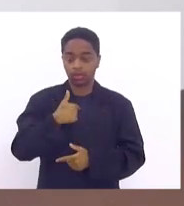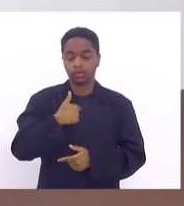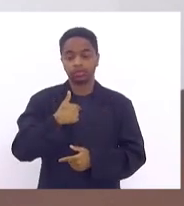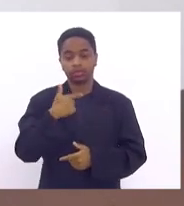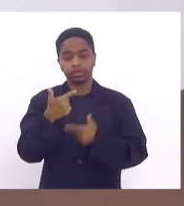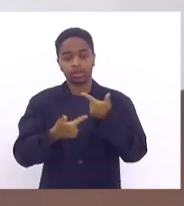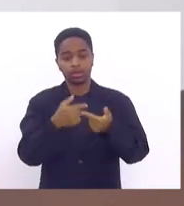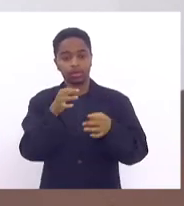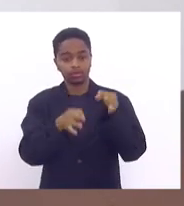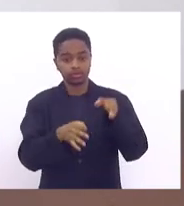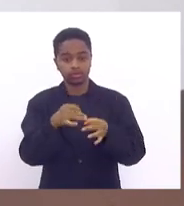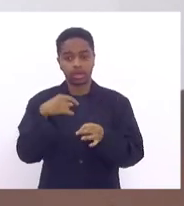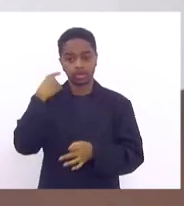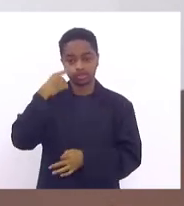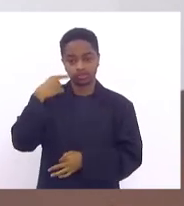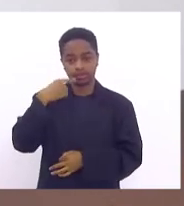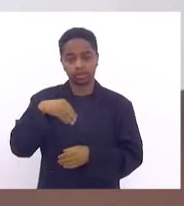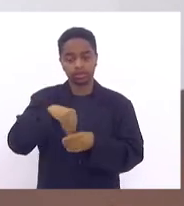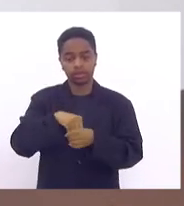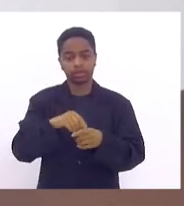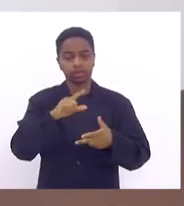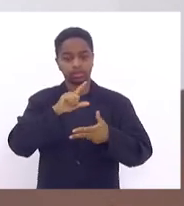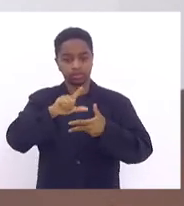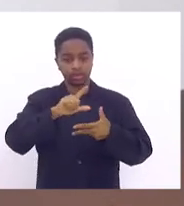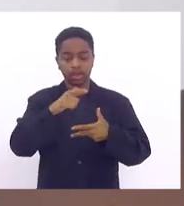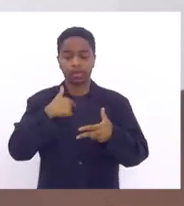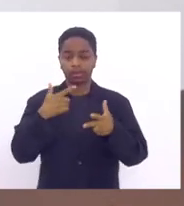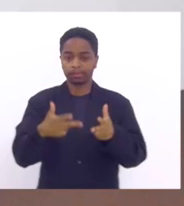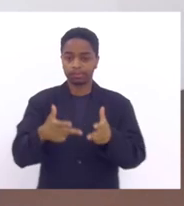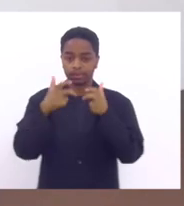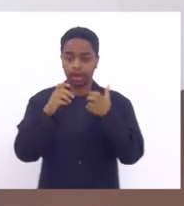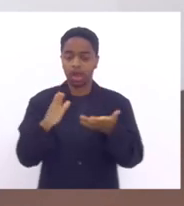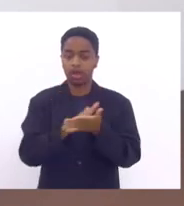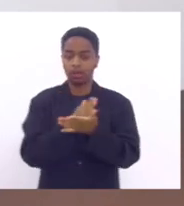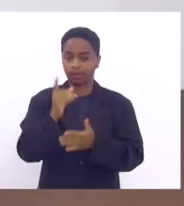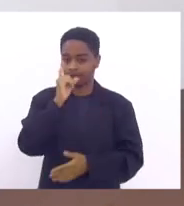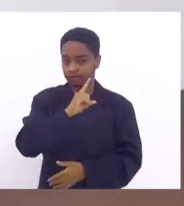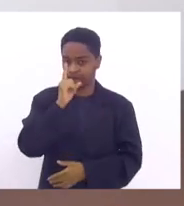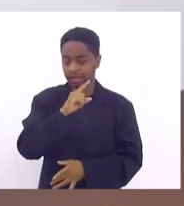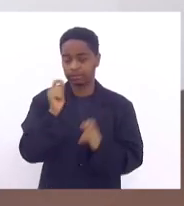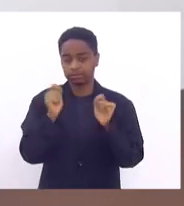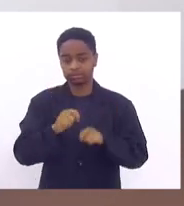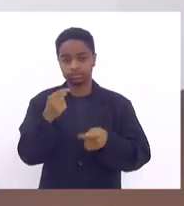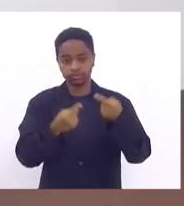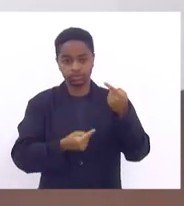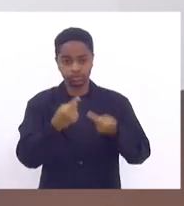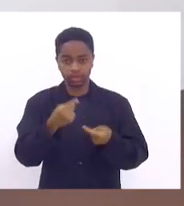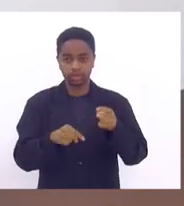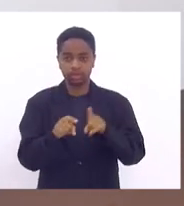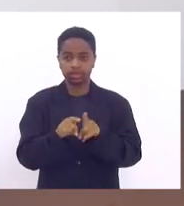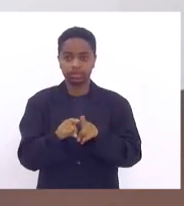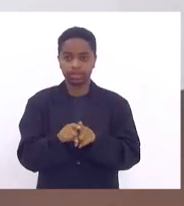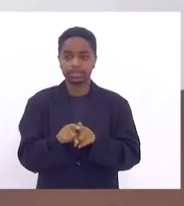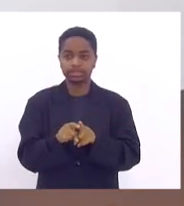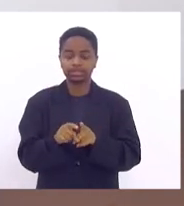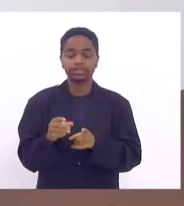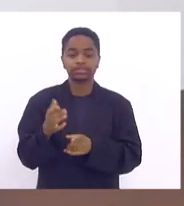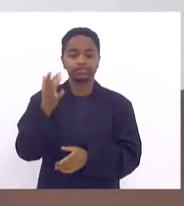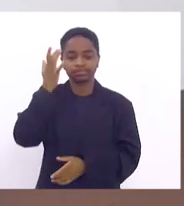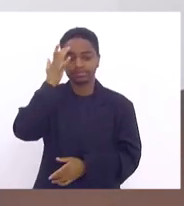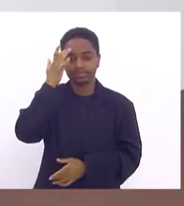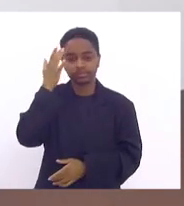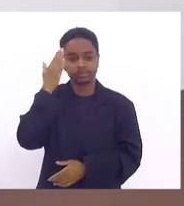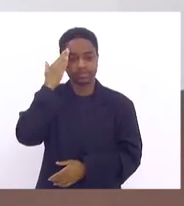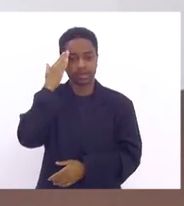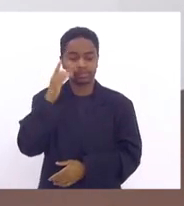né na qualidade de advogada do Poder Legislativo vislumbro algumas fragilidades para debate e sempre ciente de que